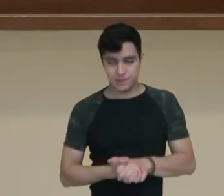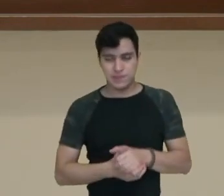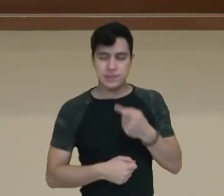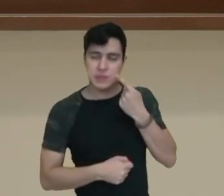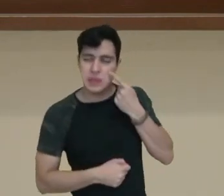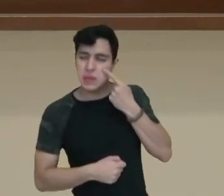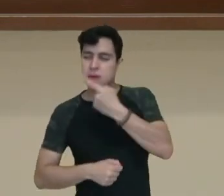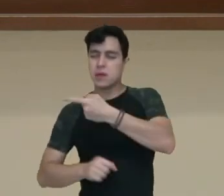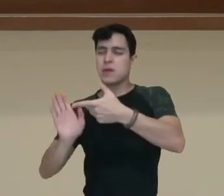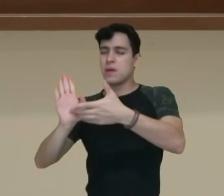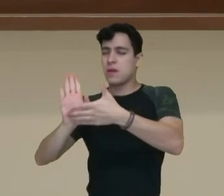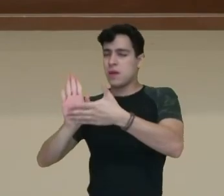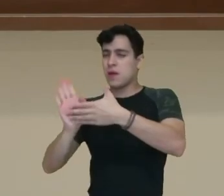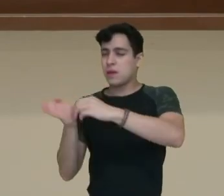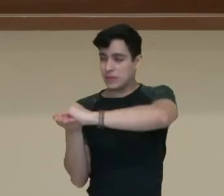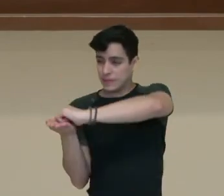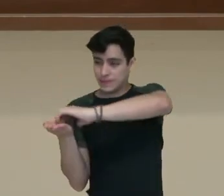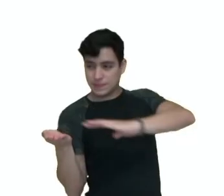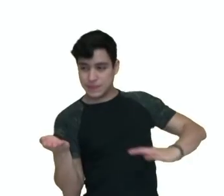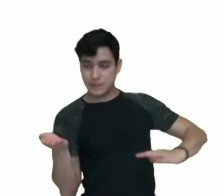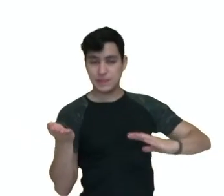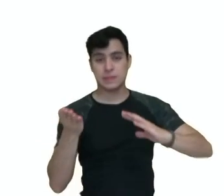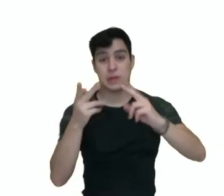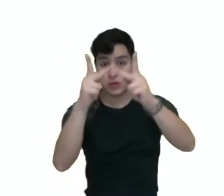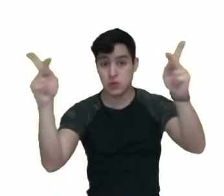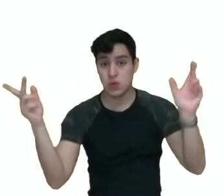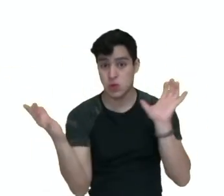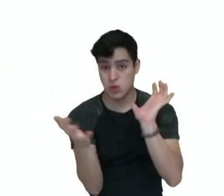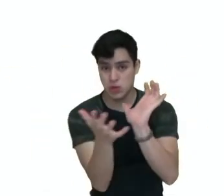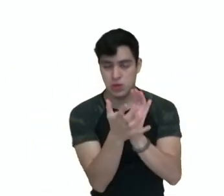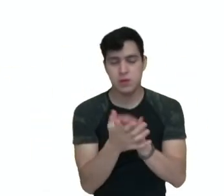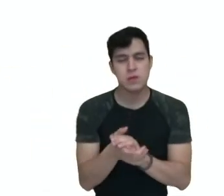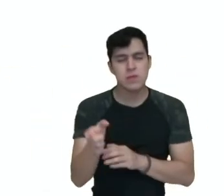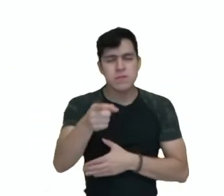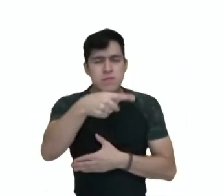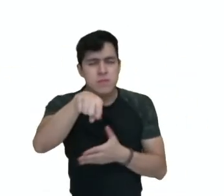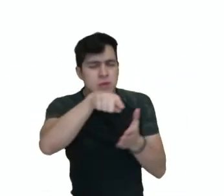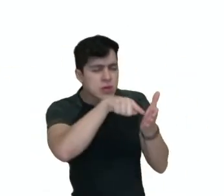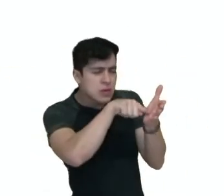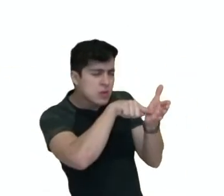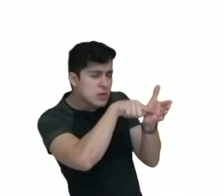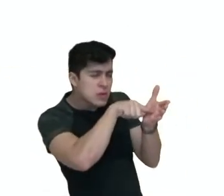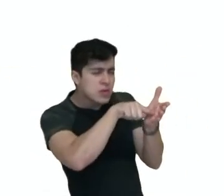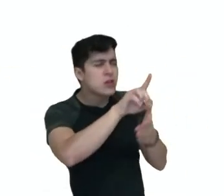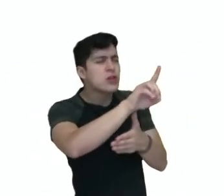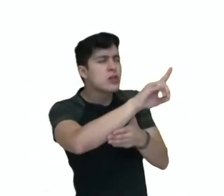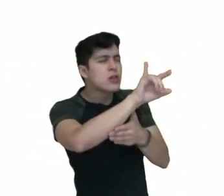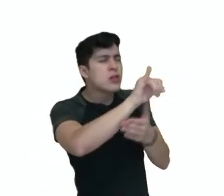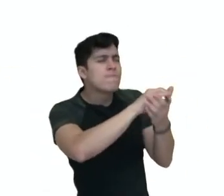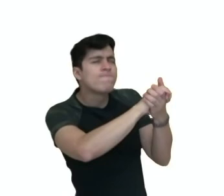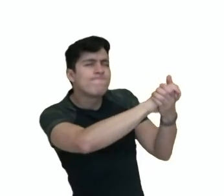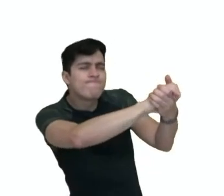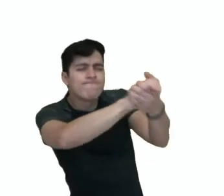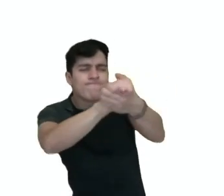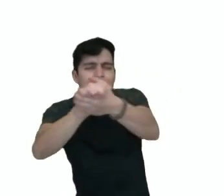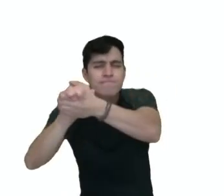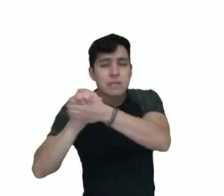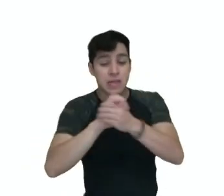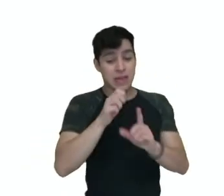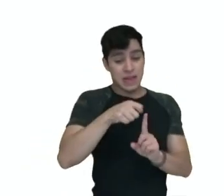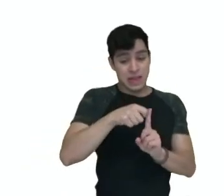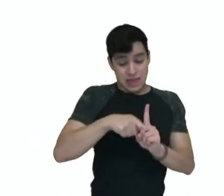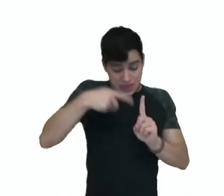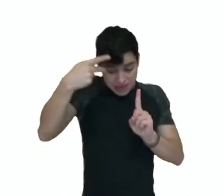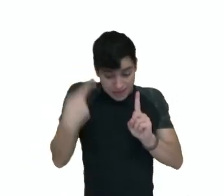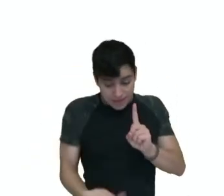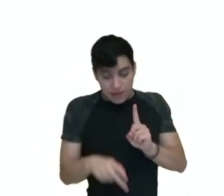sua turma. Vamos ver aqui? Faça uma pesquisa sobre as datas comemorativas deste mês ou do